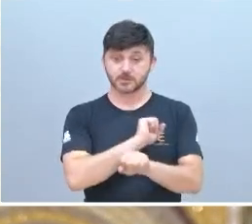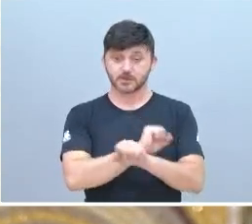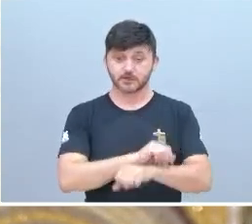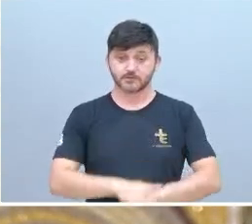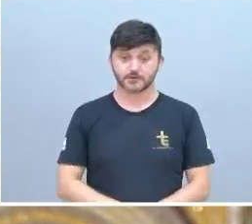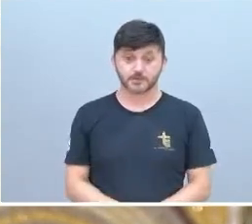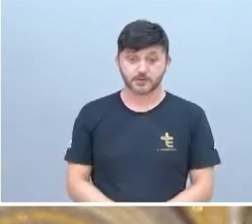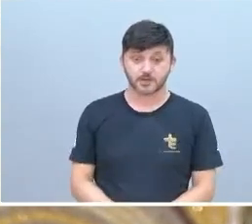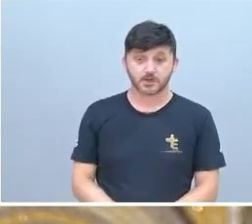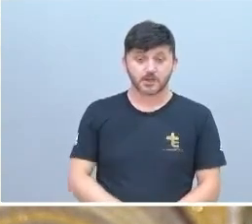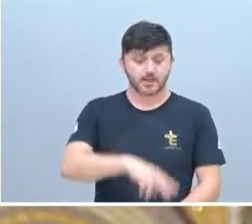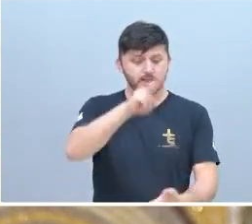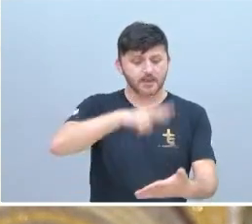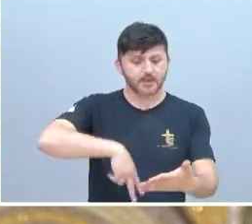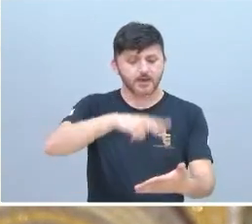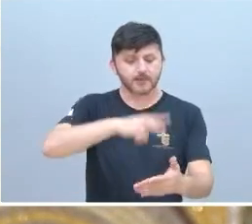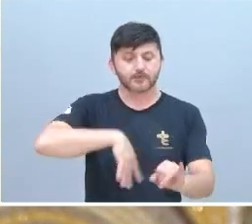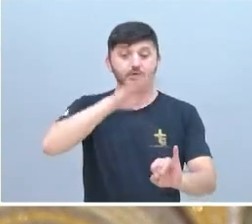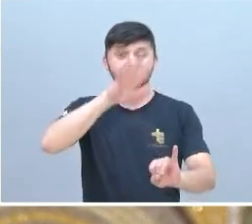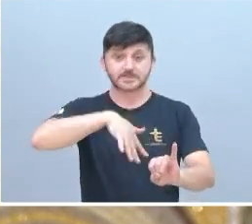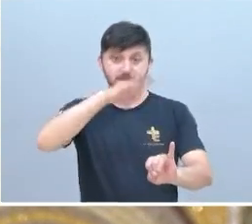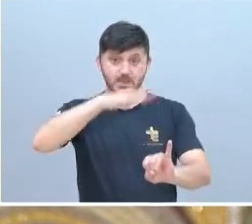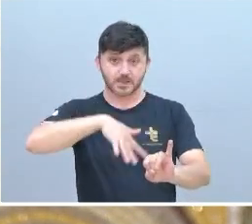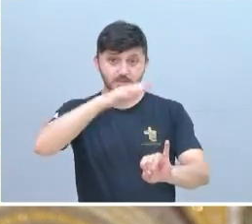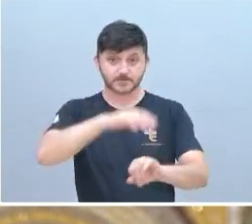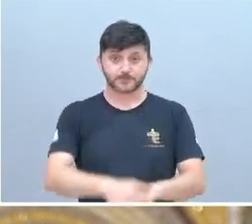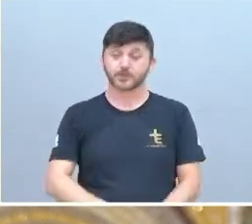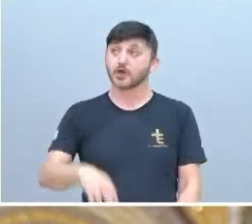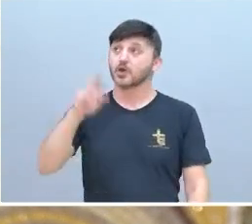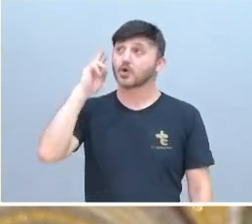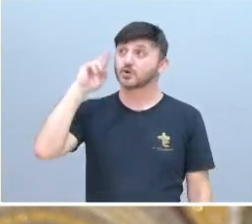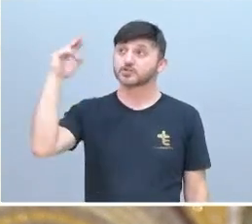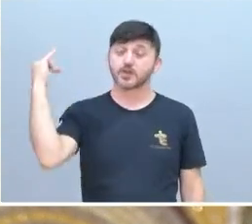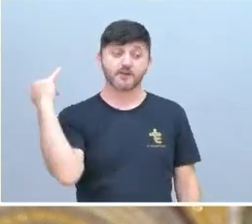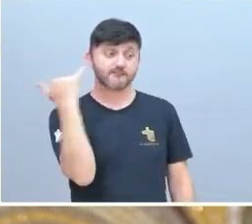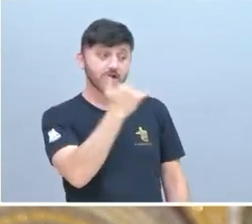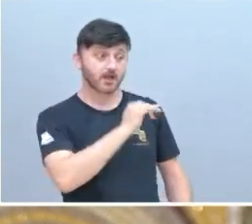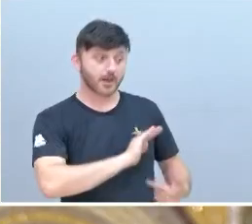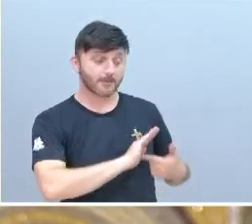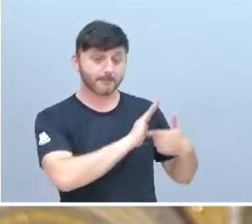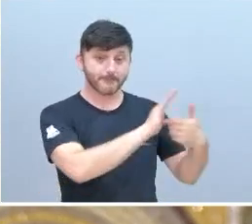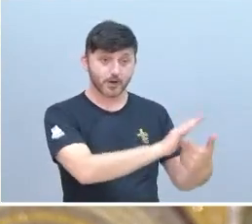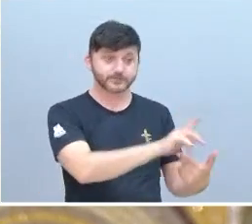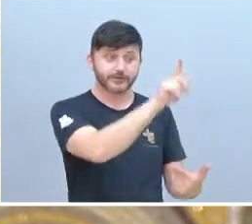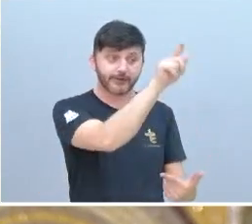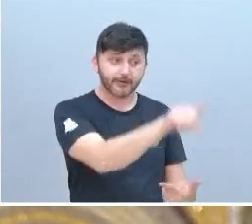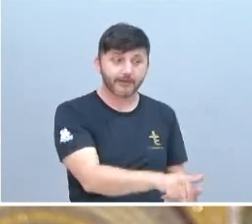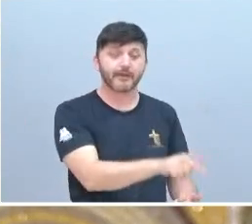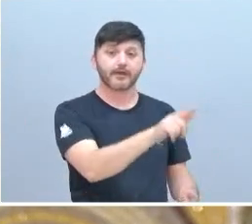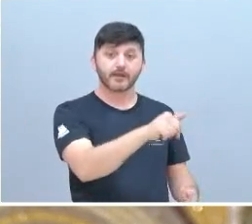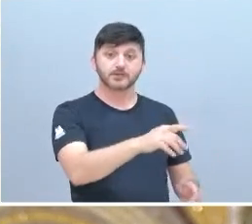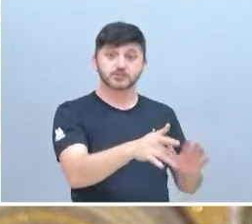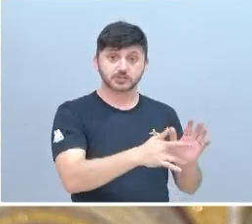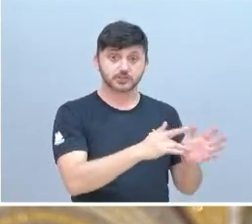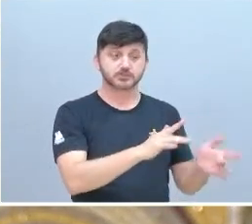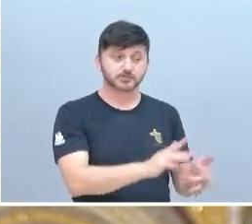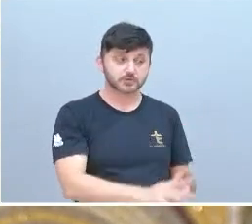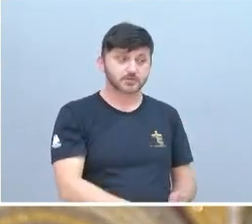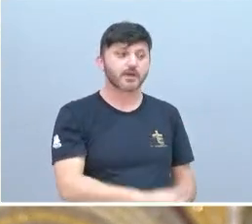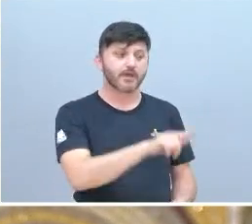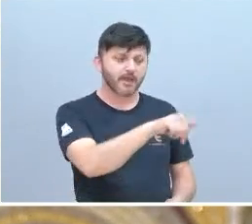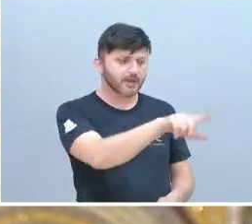Isaías. Assim fala o Senhor: eis o meu servo, eu o recebo, eis o meu